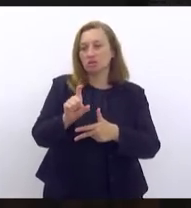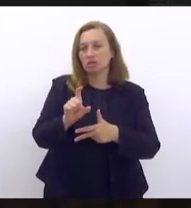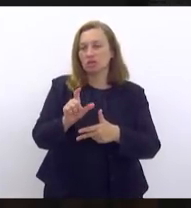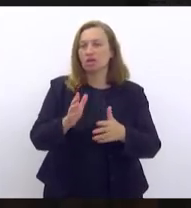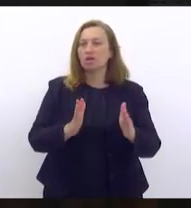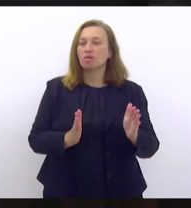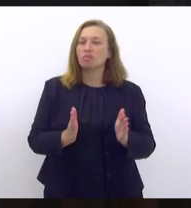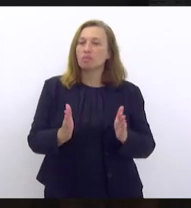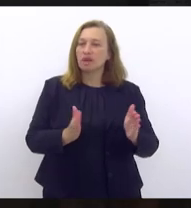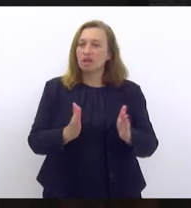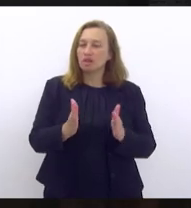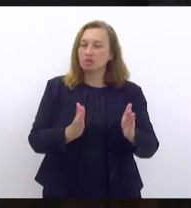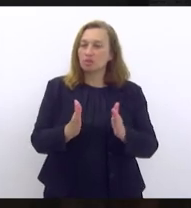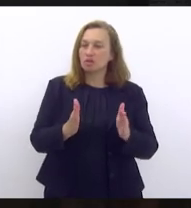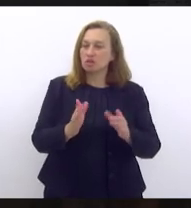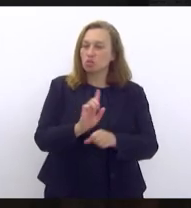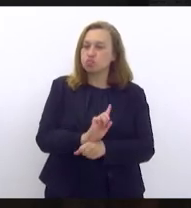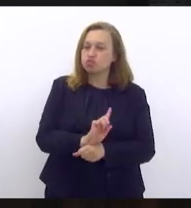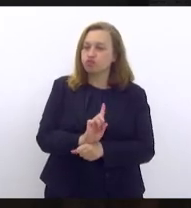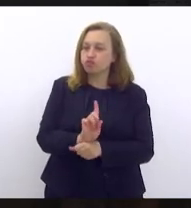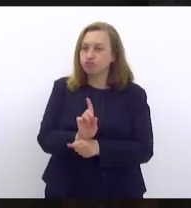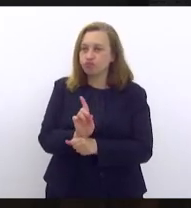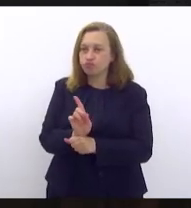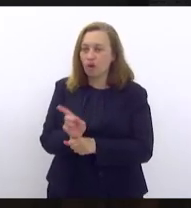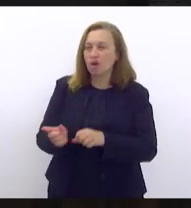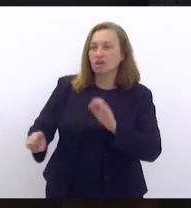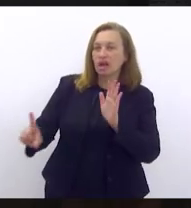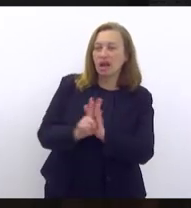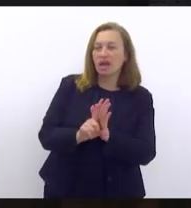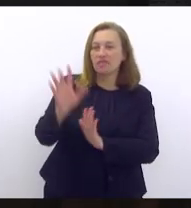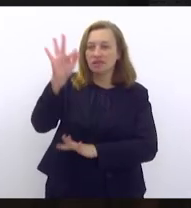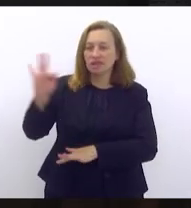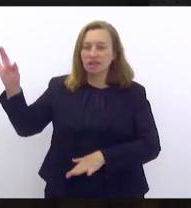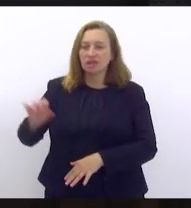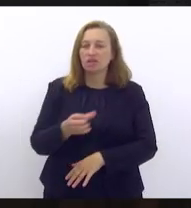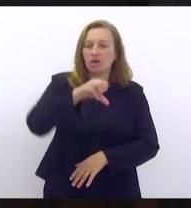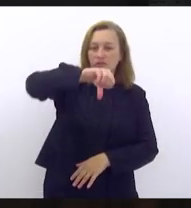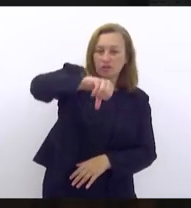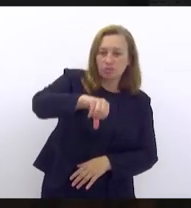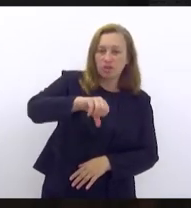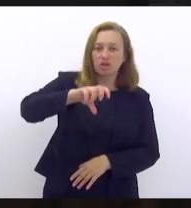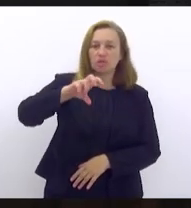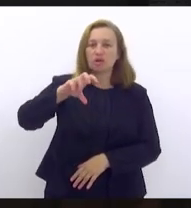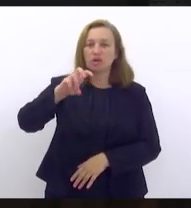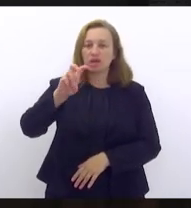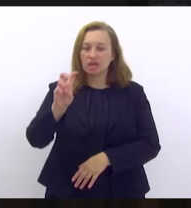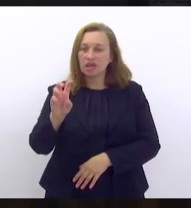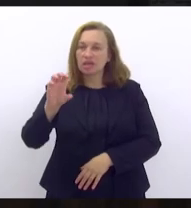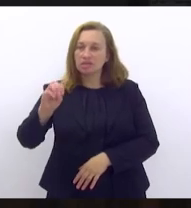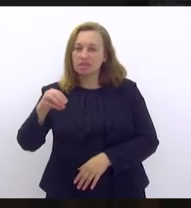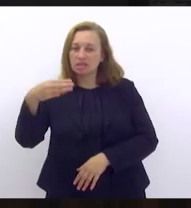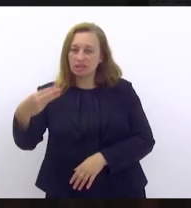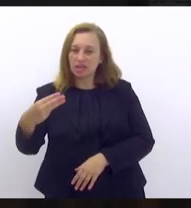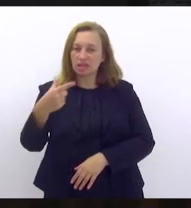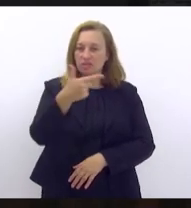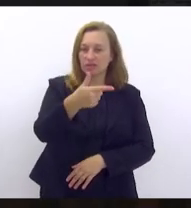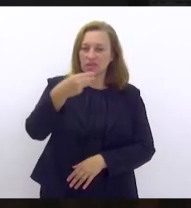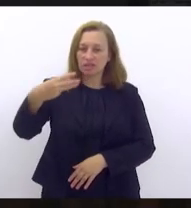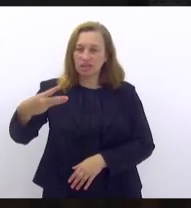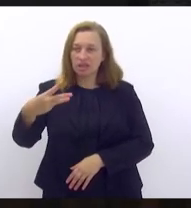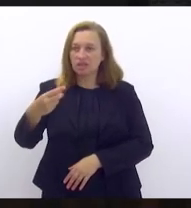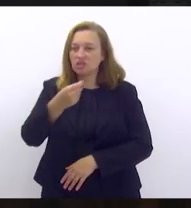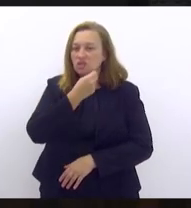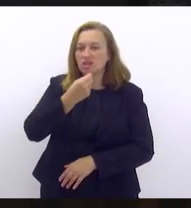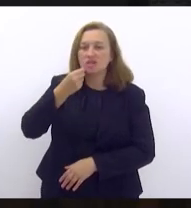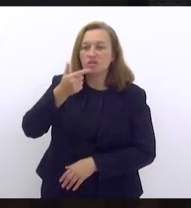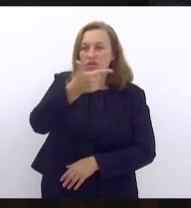de velocidade nos termos do disposto na Lei Federal 9.503, 23 de setembro de 97, para radares